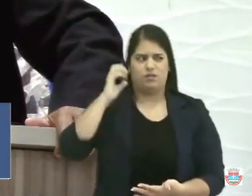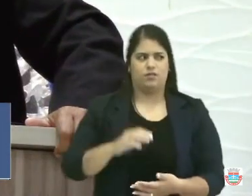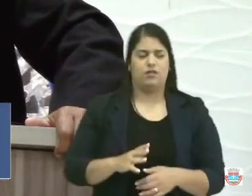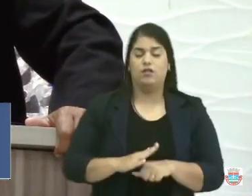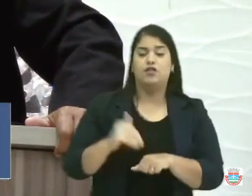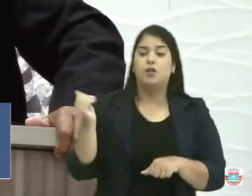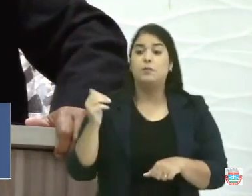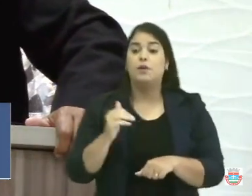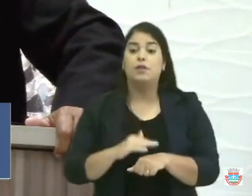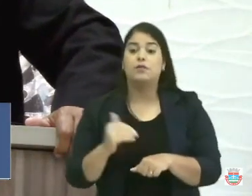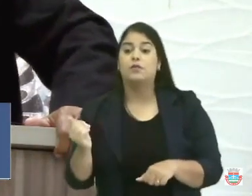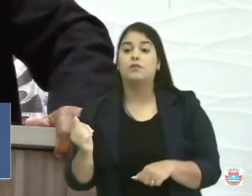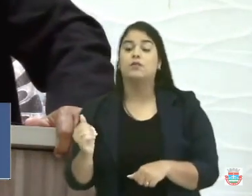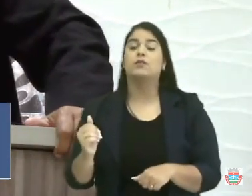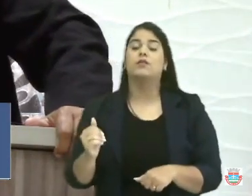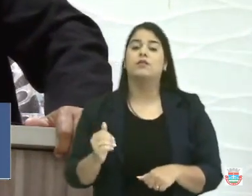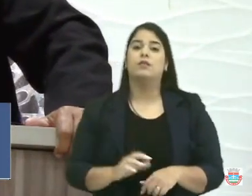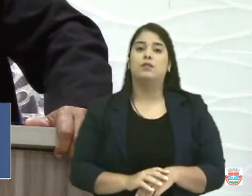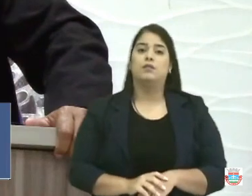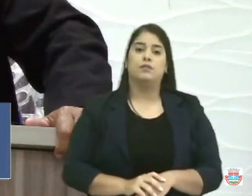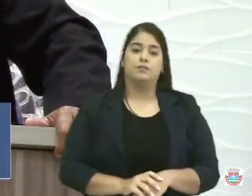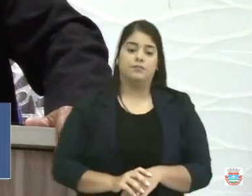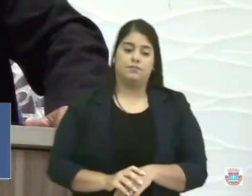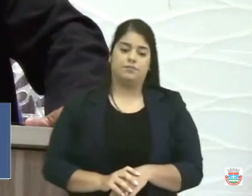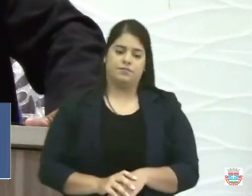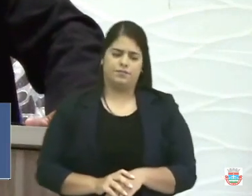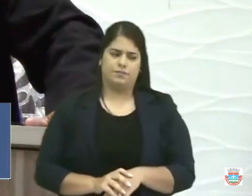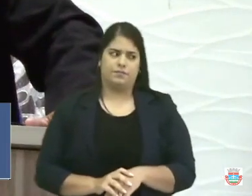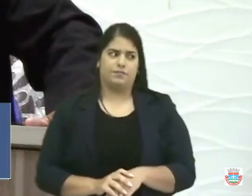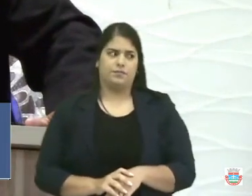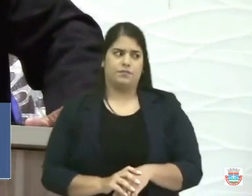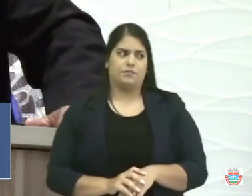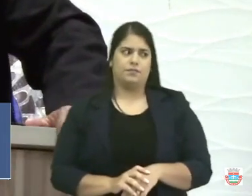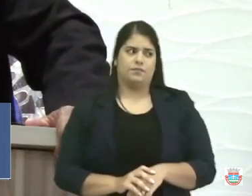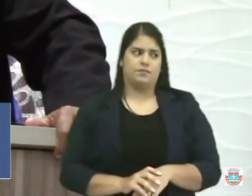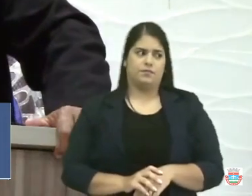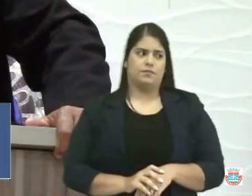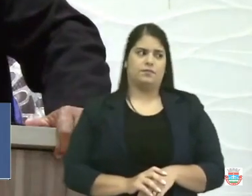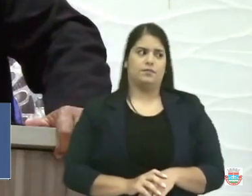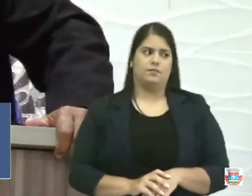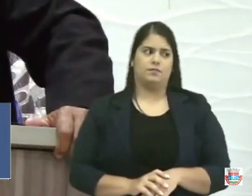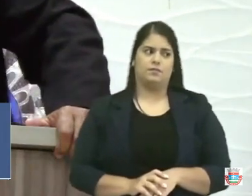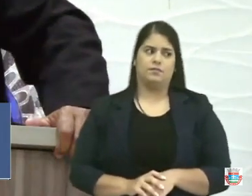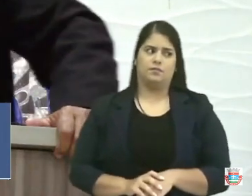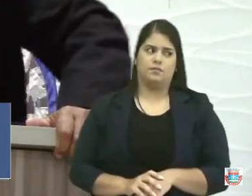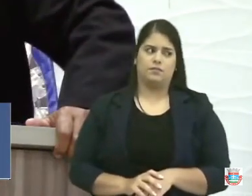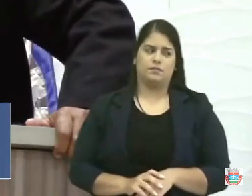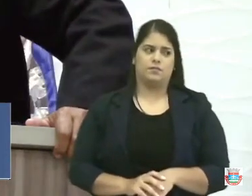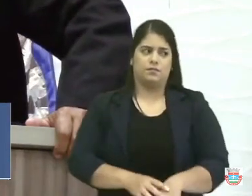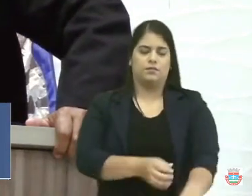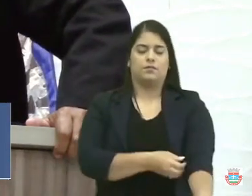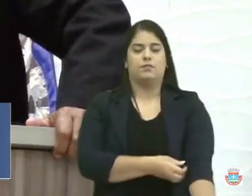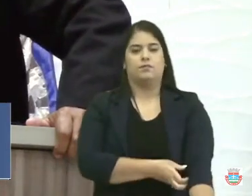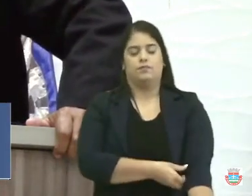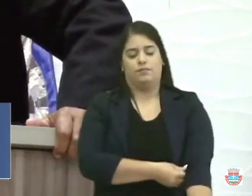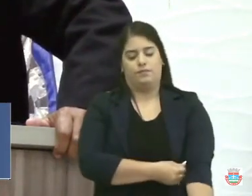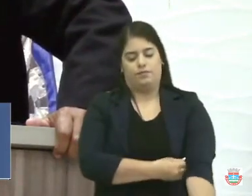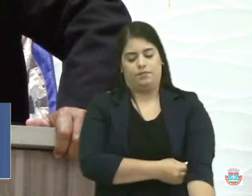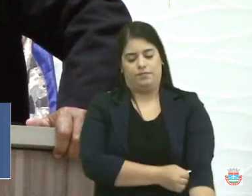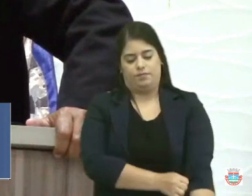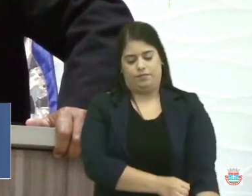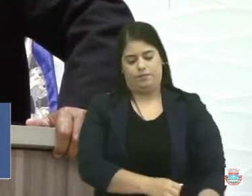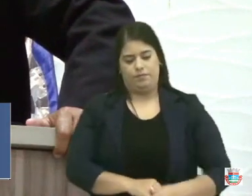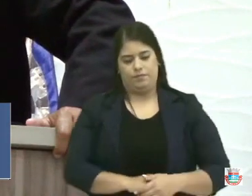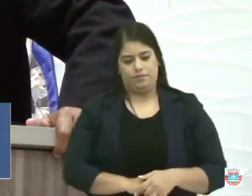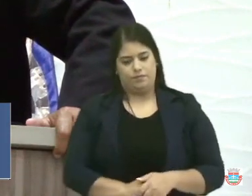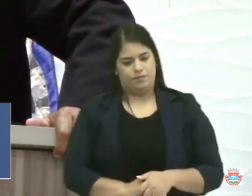me chamaram. Eu não peço para ir da entrevista, não. Eu tenho aqui mais de 20 para país de rádio. Rádio decente, mas a rádio é firme dali. Quanto